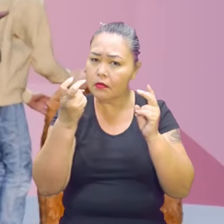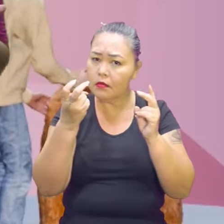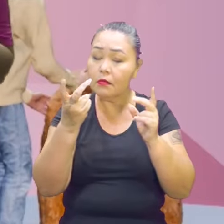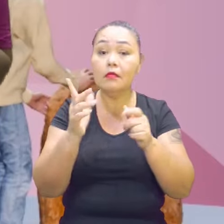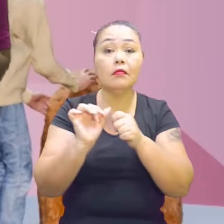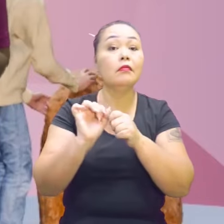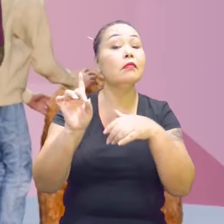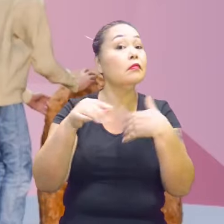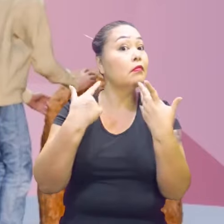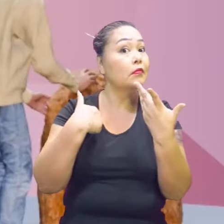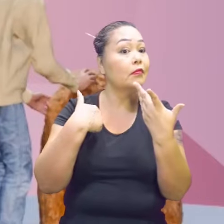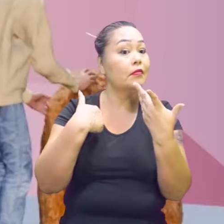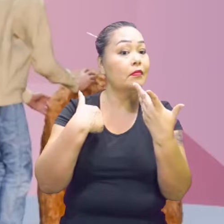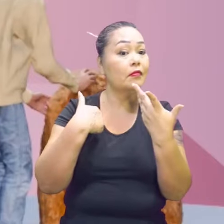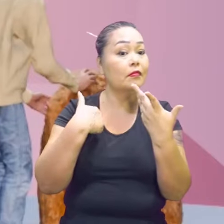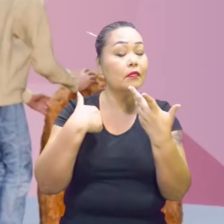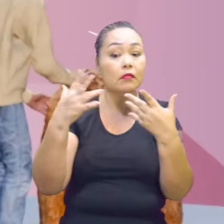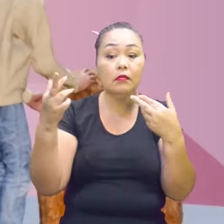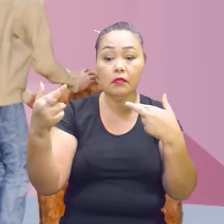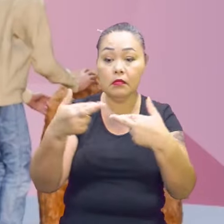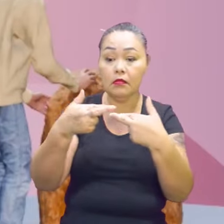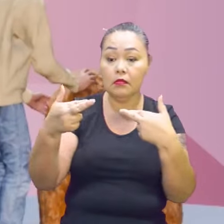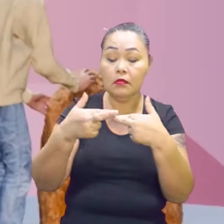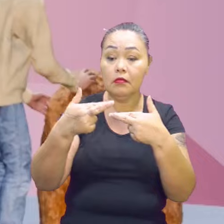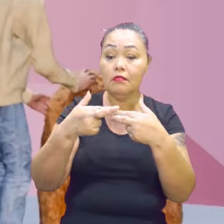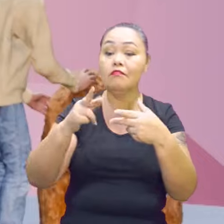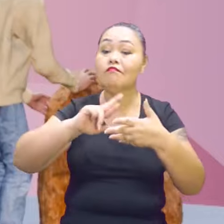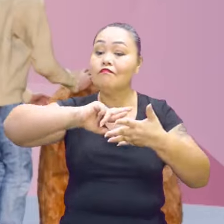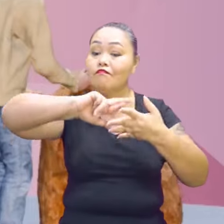Olha só, isso aí está relacionado à questão da